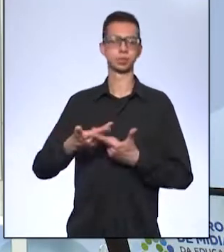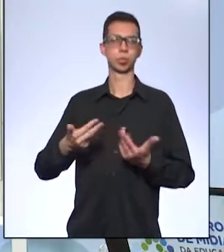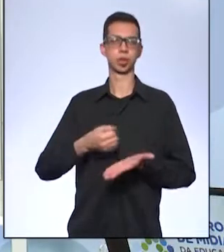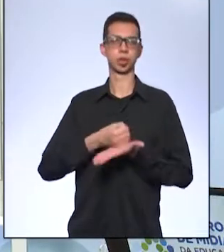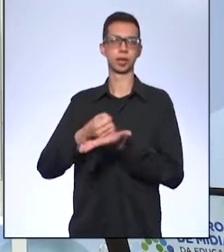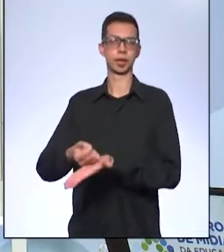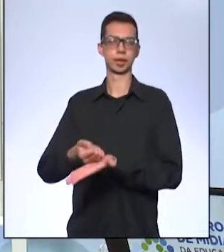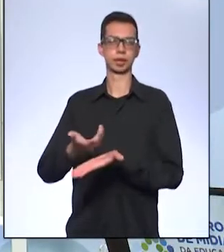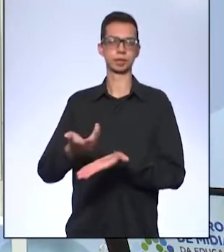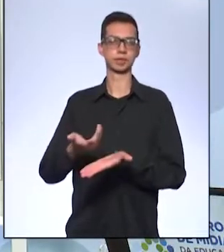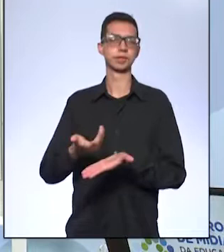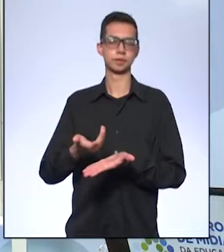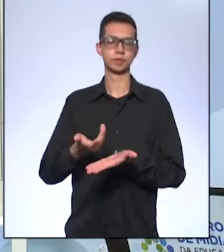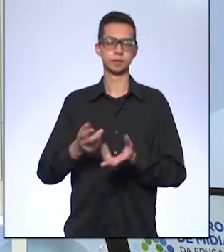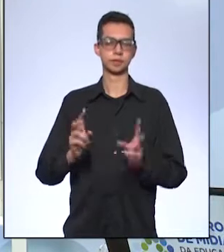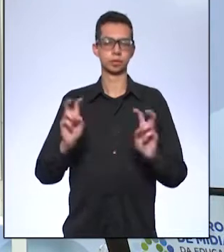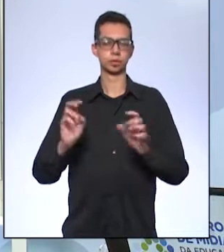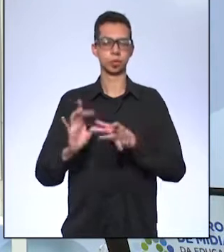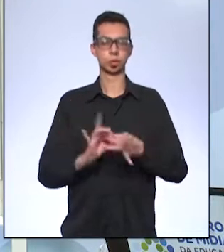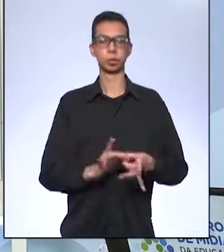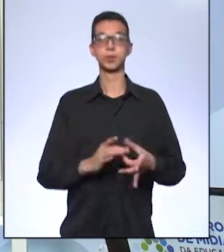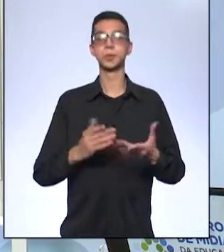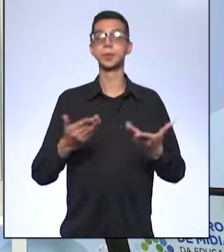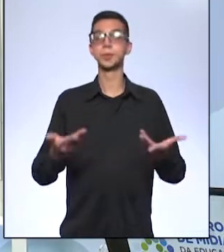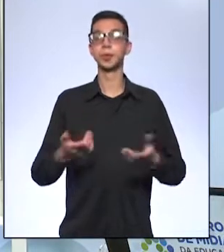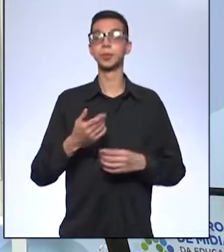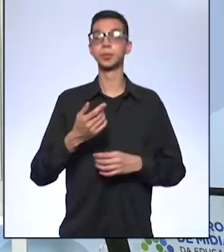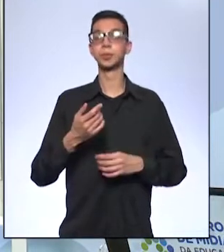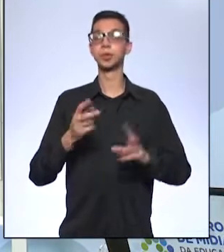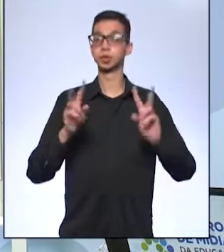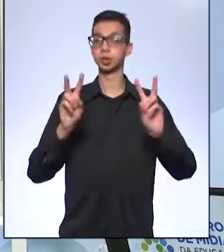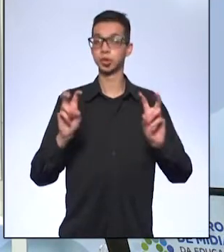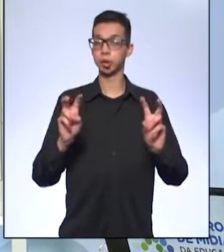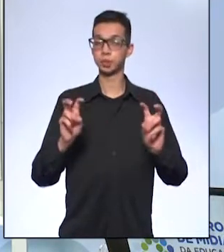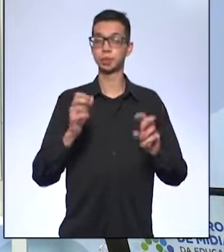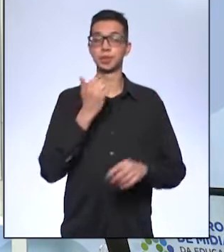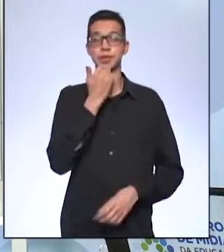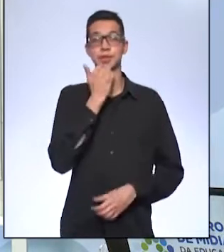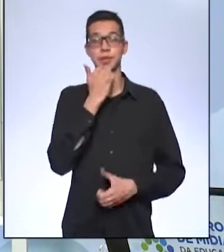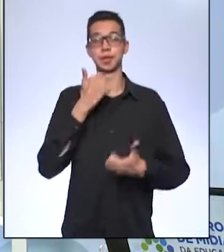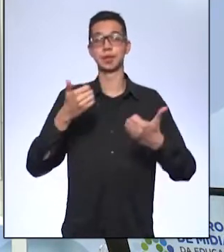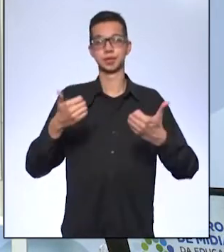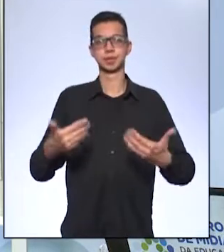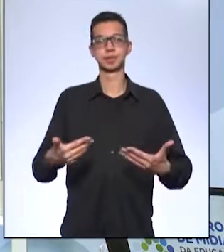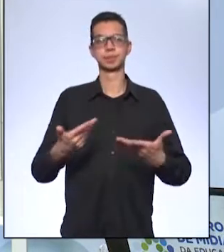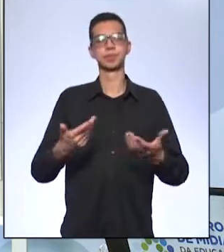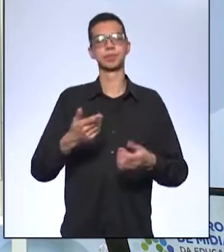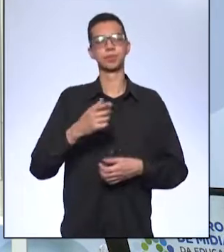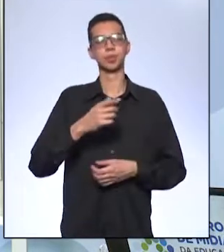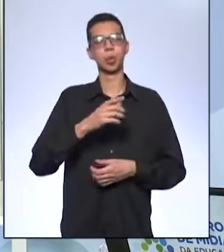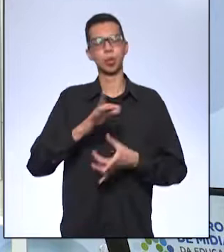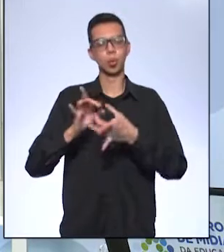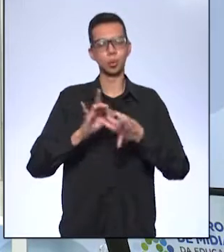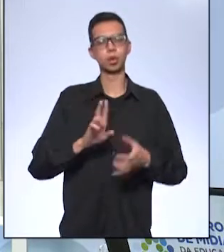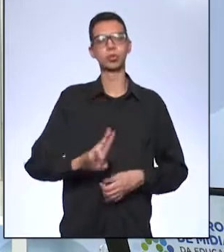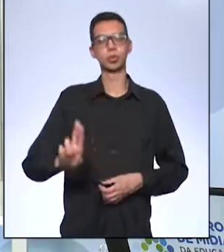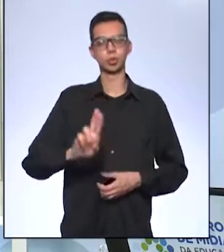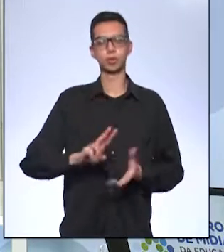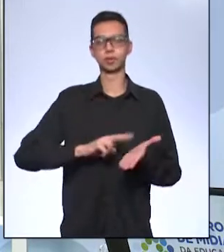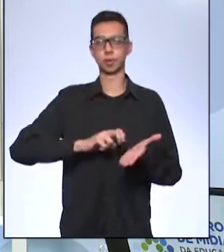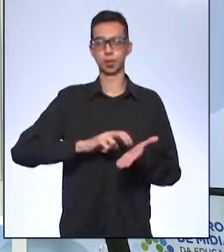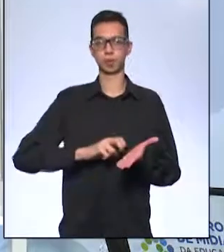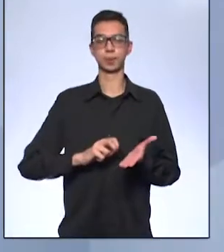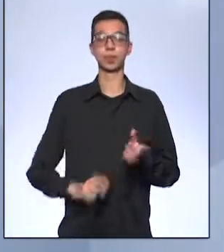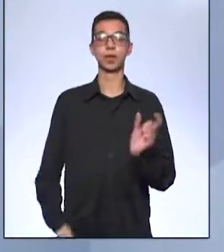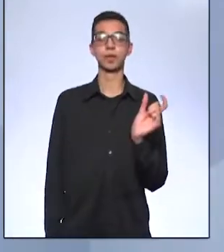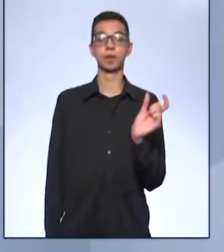de uma mesma área, que a gente está falando de ciências, então você vai acabar naquele contexto usando esse vocabulário. Essas palavras aqui,